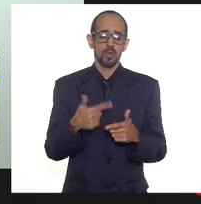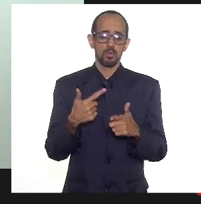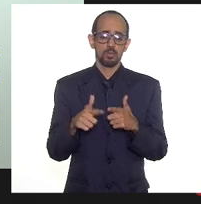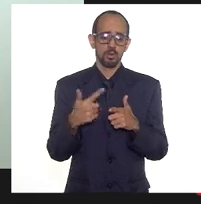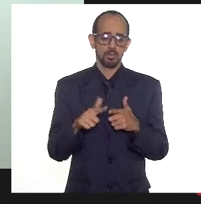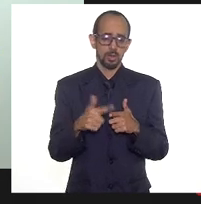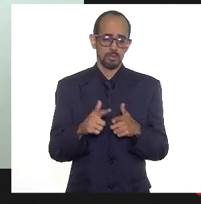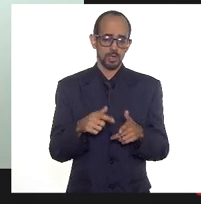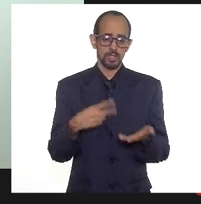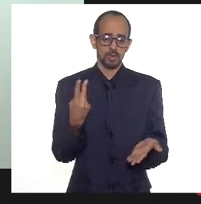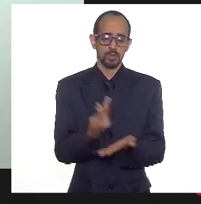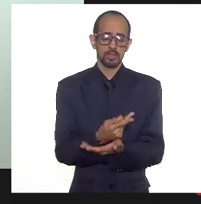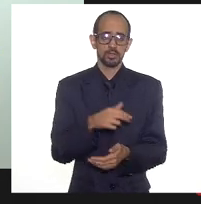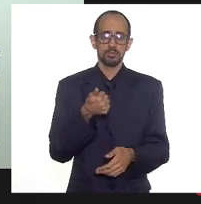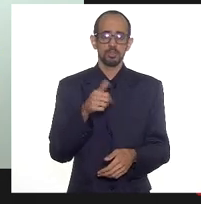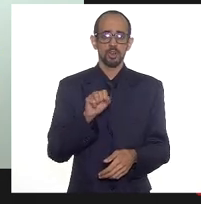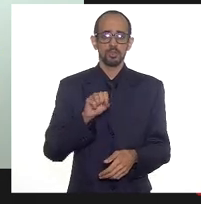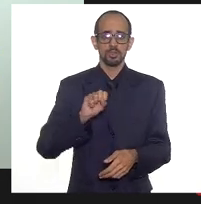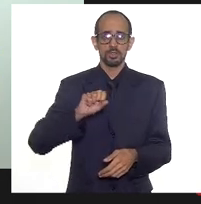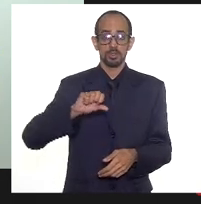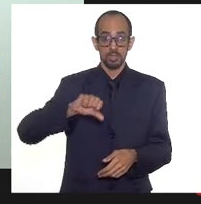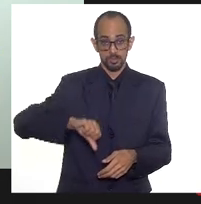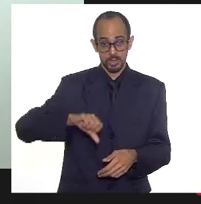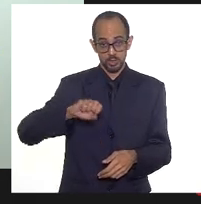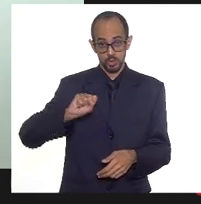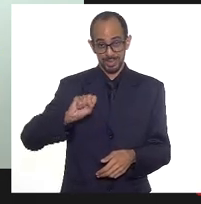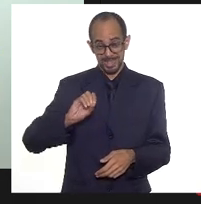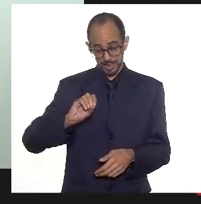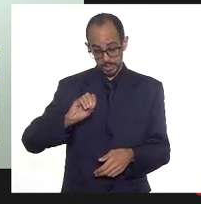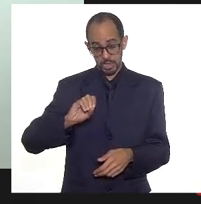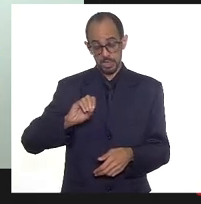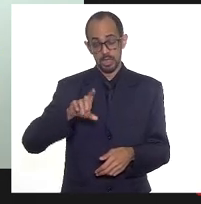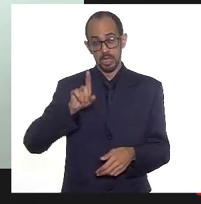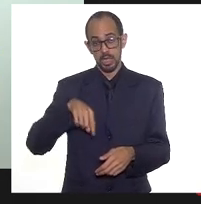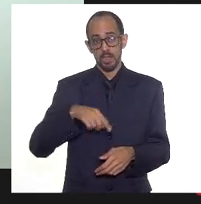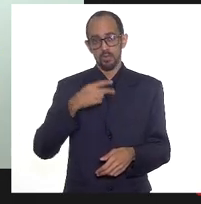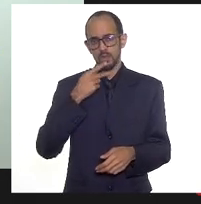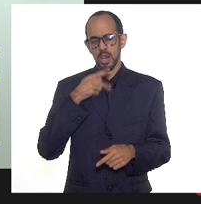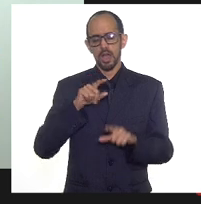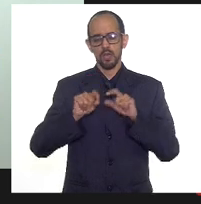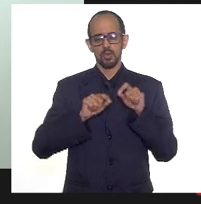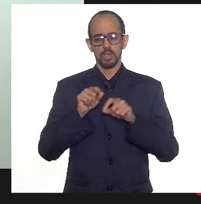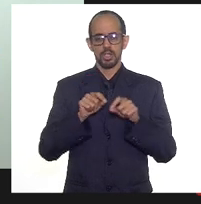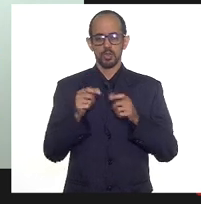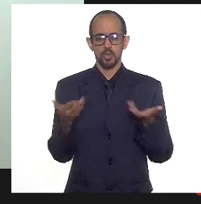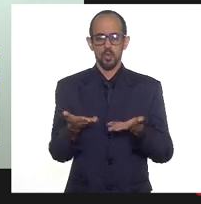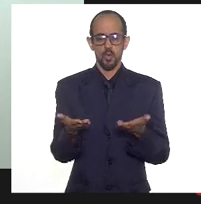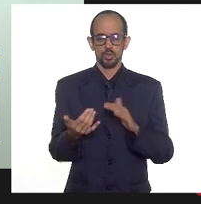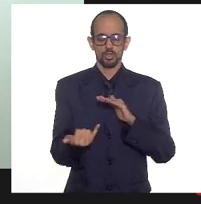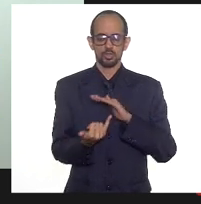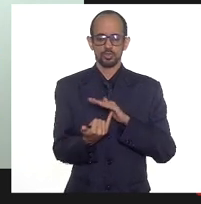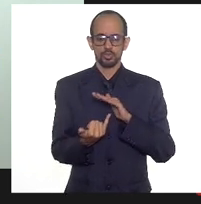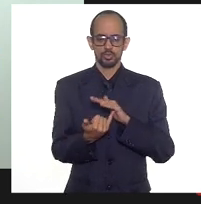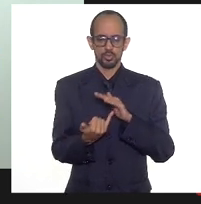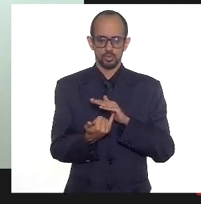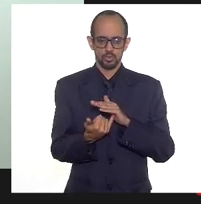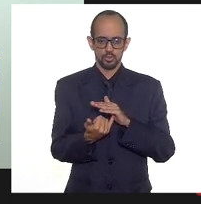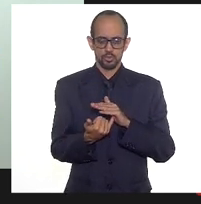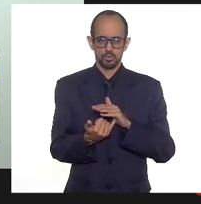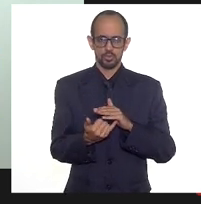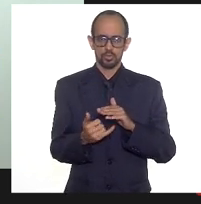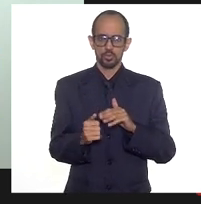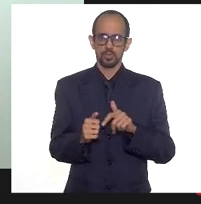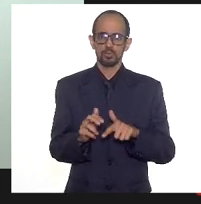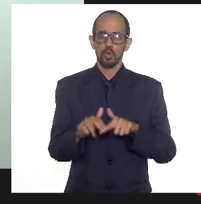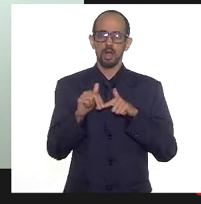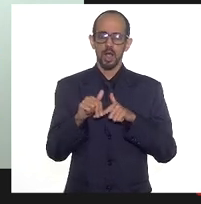de 1980, enfim, dizer que hoje as instituições, dado aos avanços